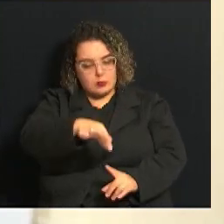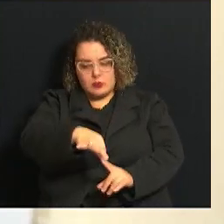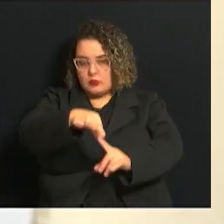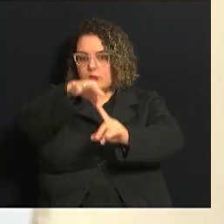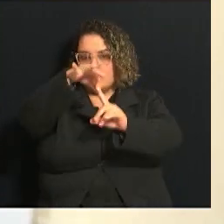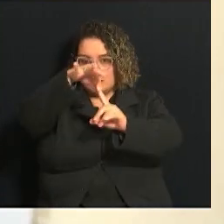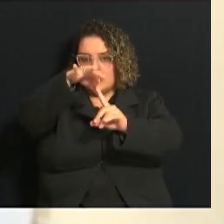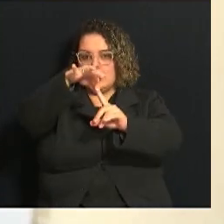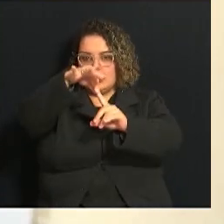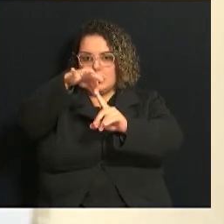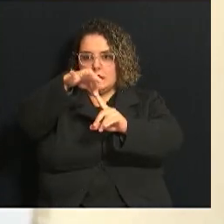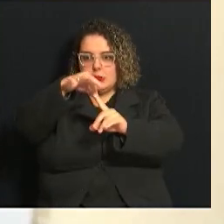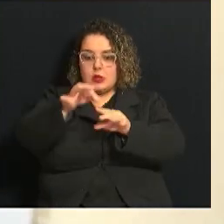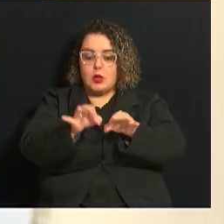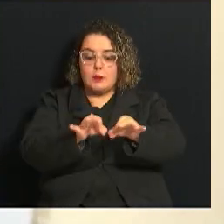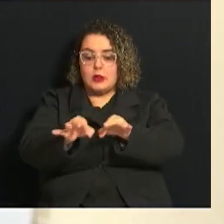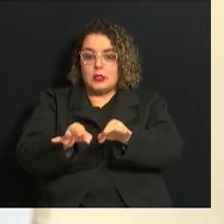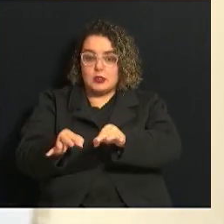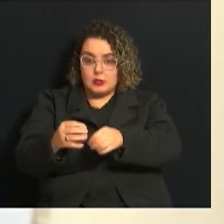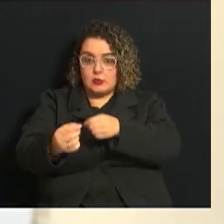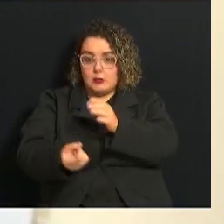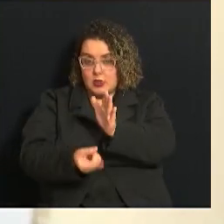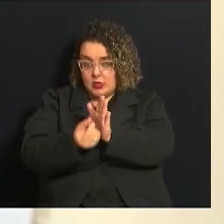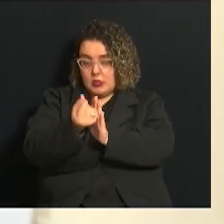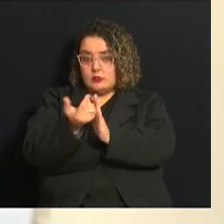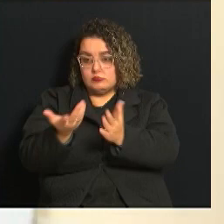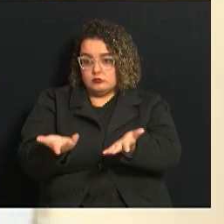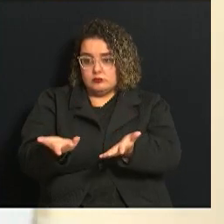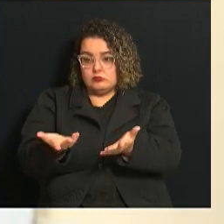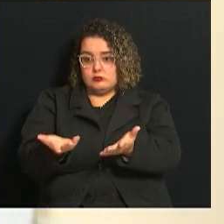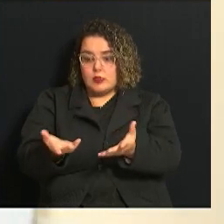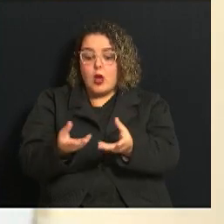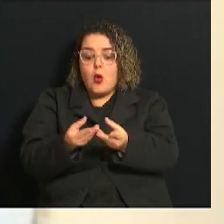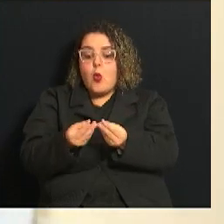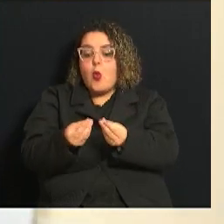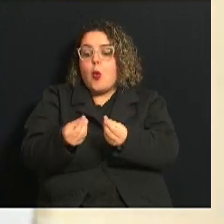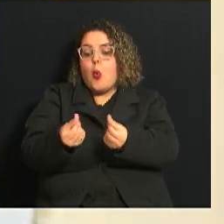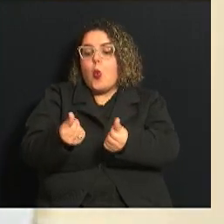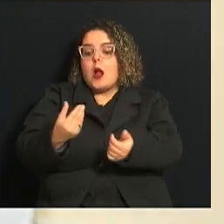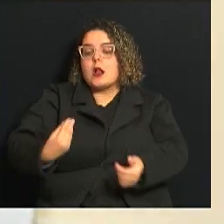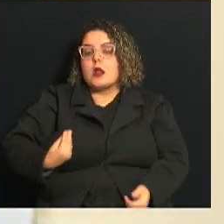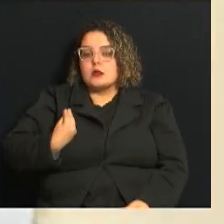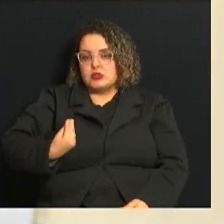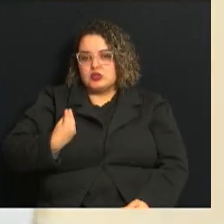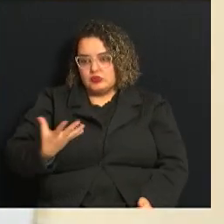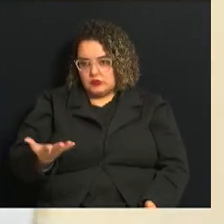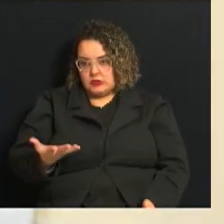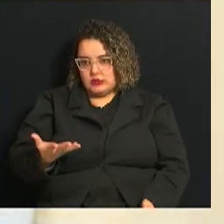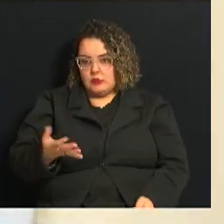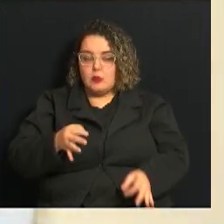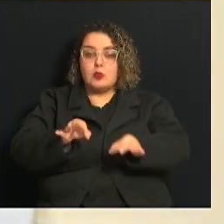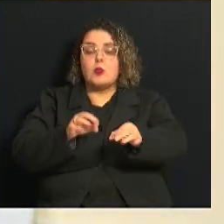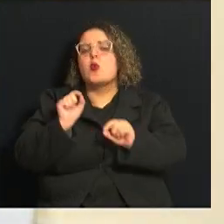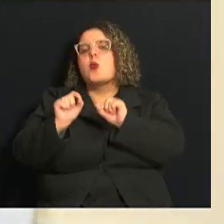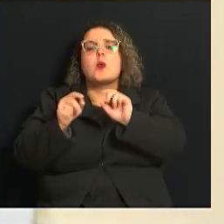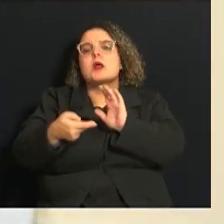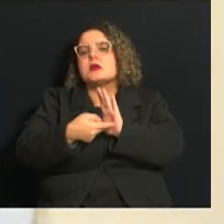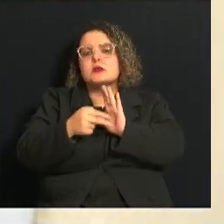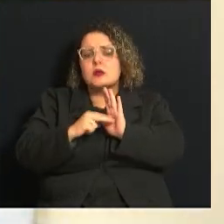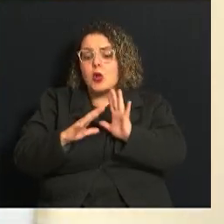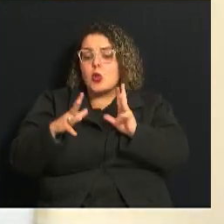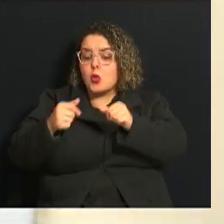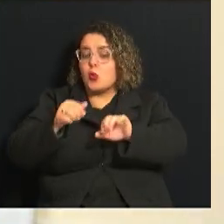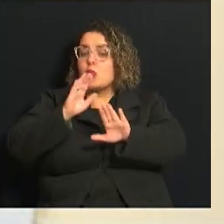saudade diretrizes é desenvolver ações de promoção da qualidade de vida da população O que quer dizer isso toda